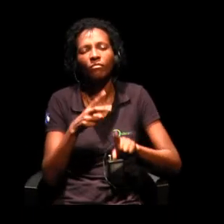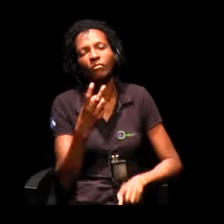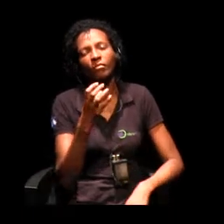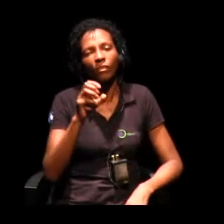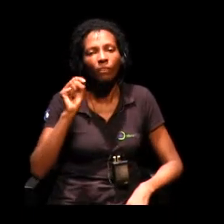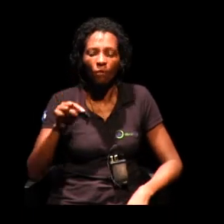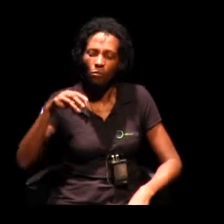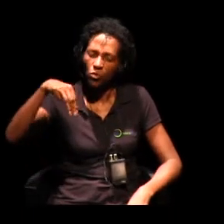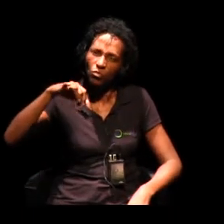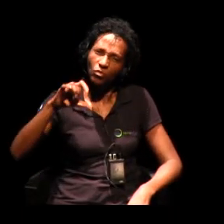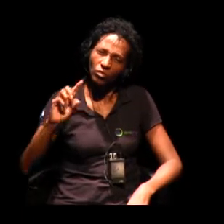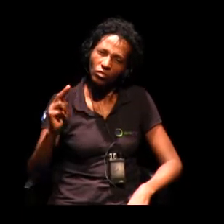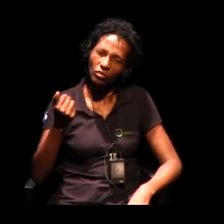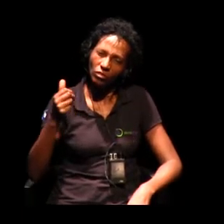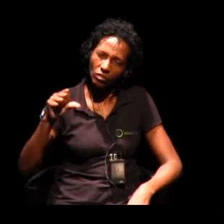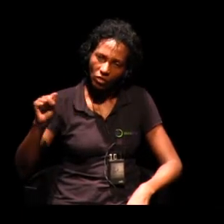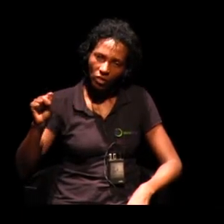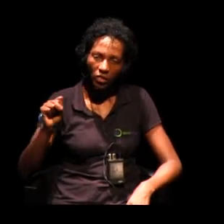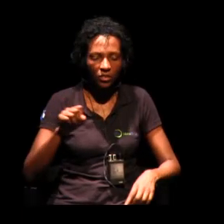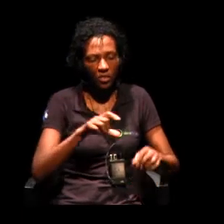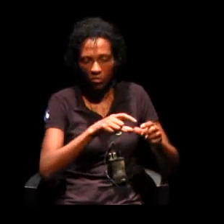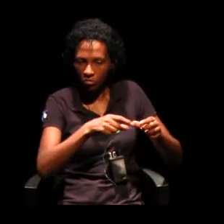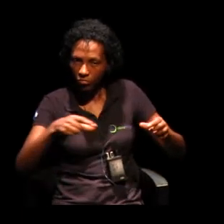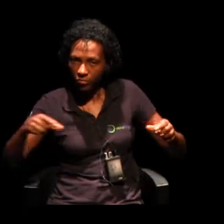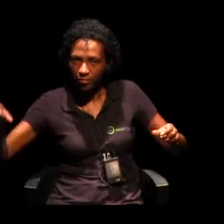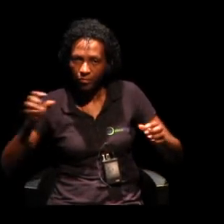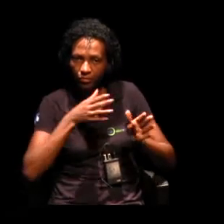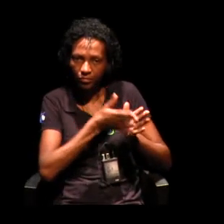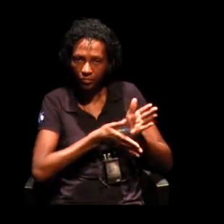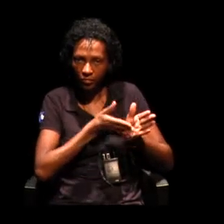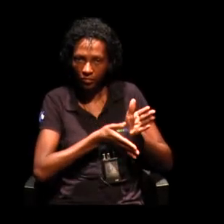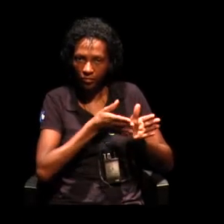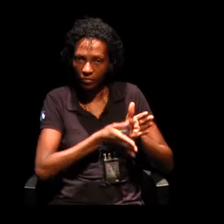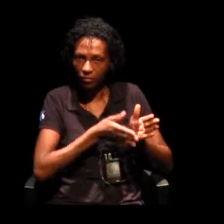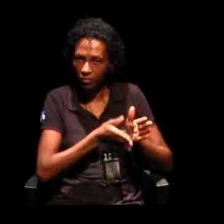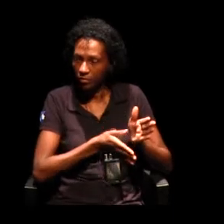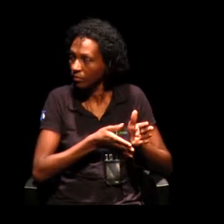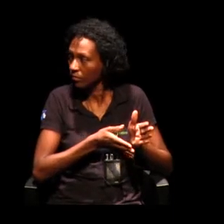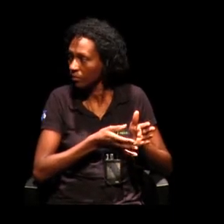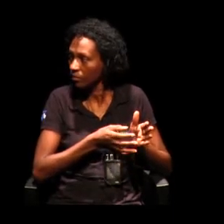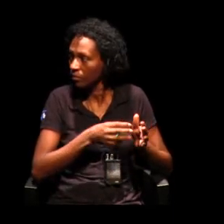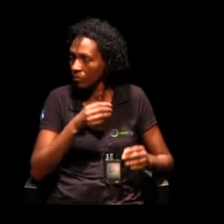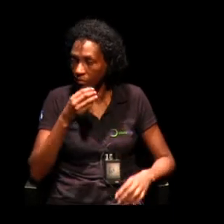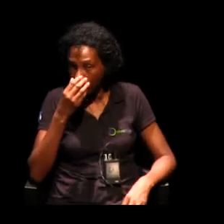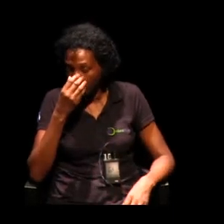lazer. E existem 20 mil milhas de trilhas de trem ou de